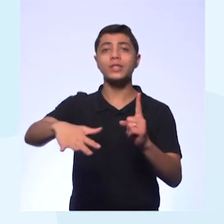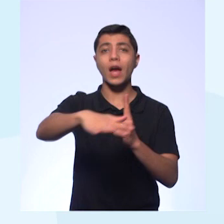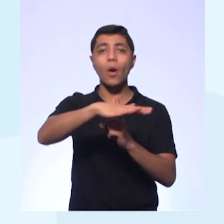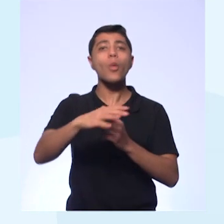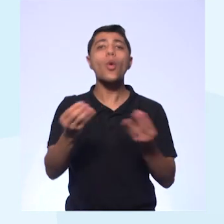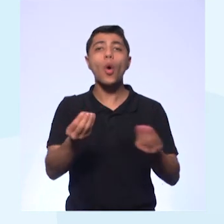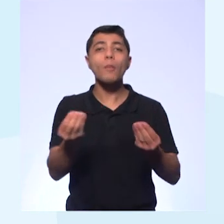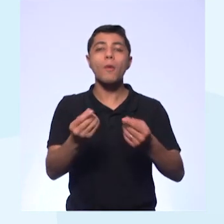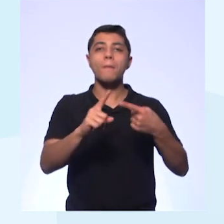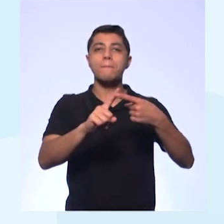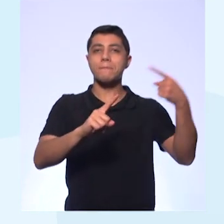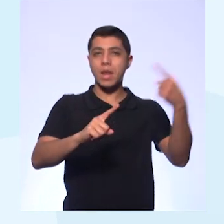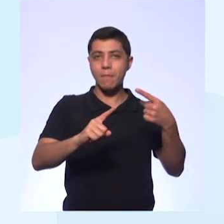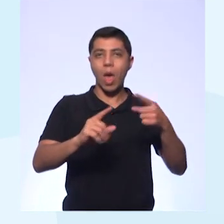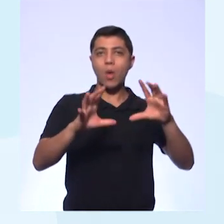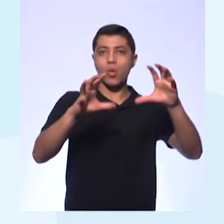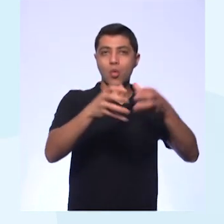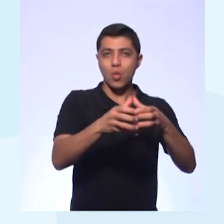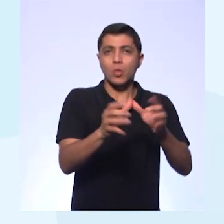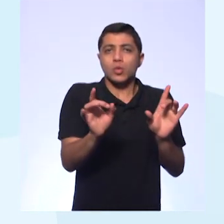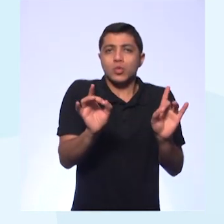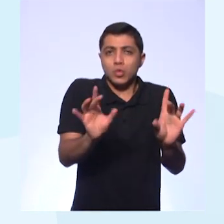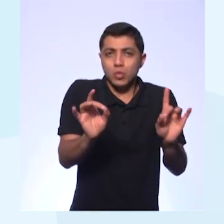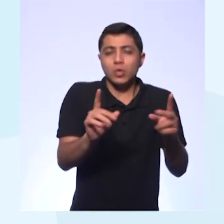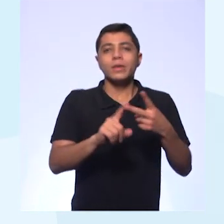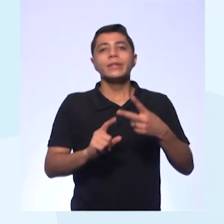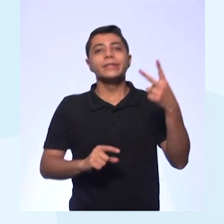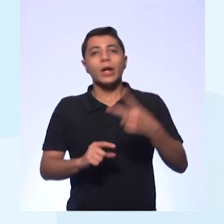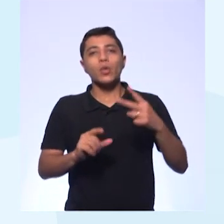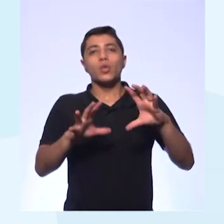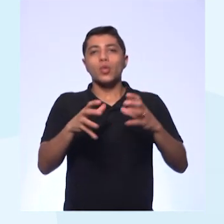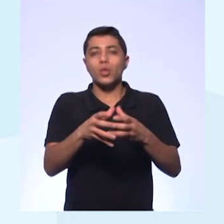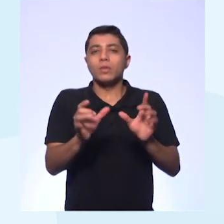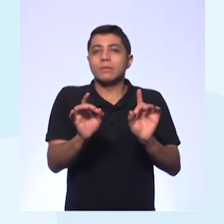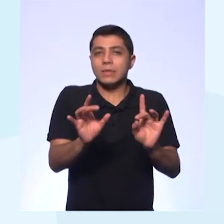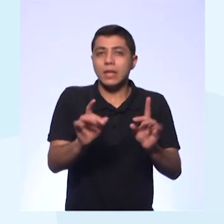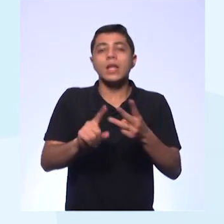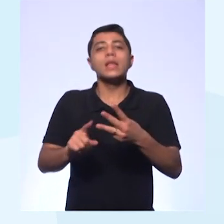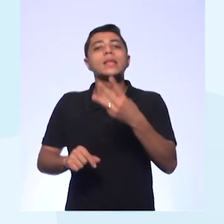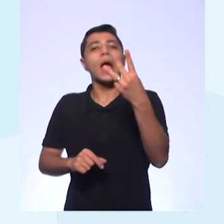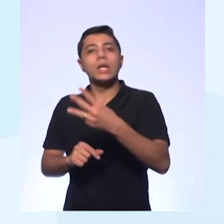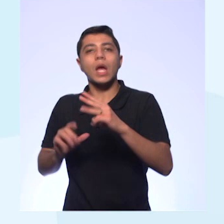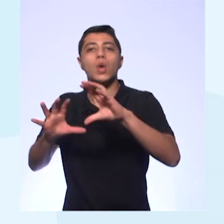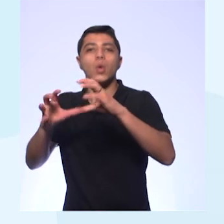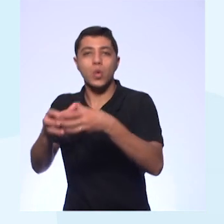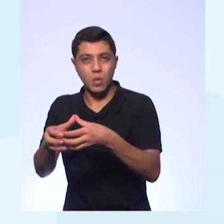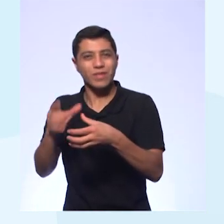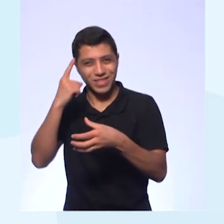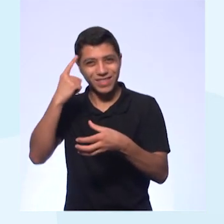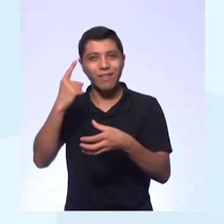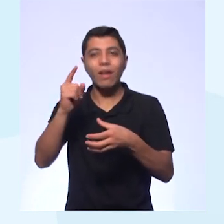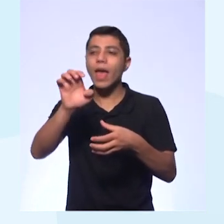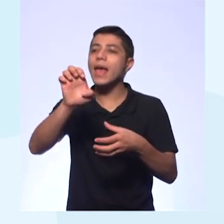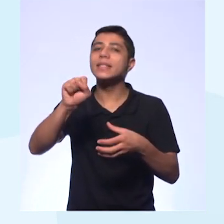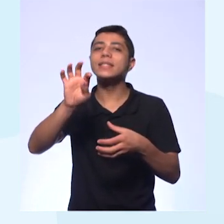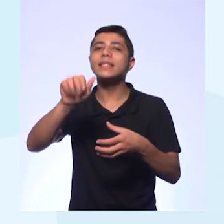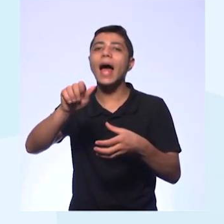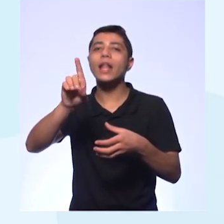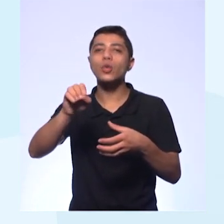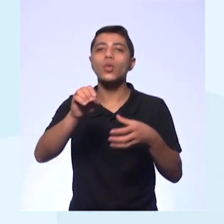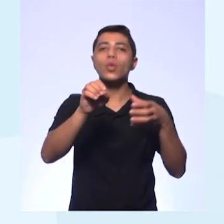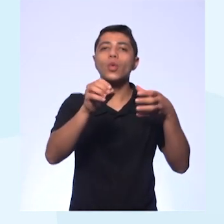primeiro, segundo e terceiro estado. Lembrando que o terceiro estado condensava dois grupos que eram com interesses muito diferentes, que era